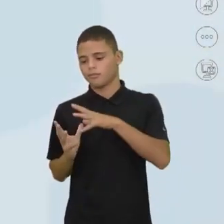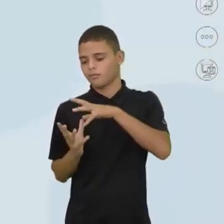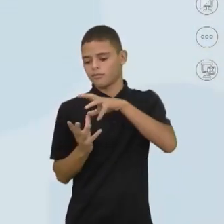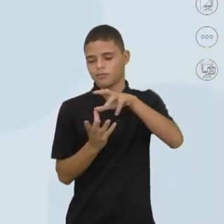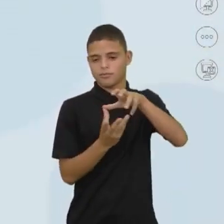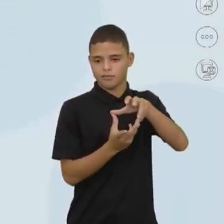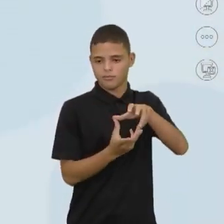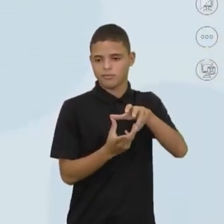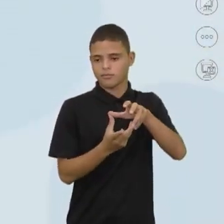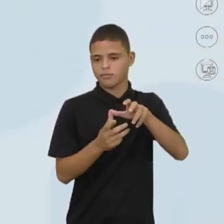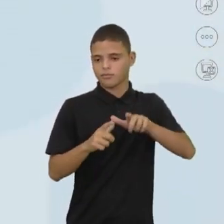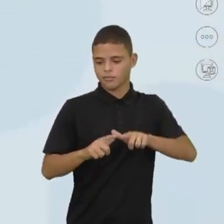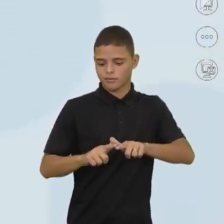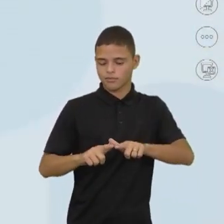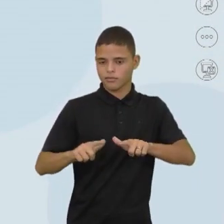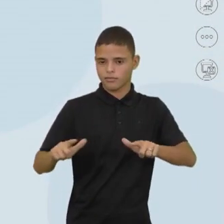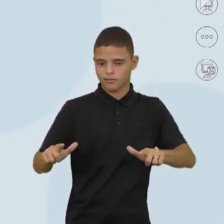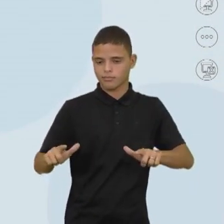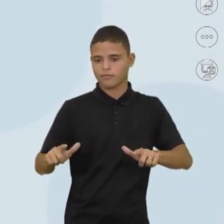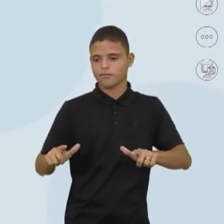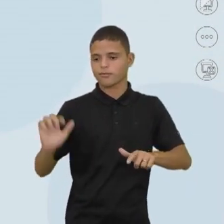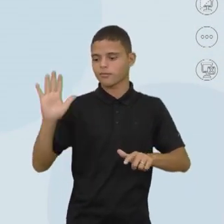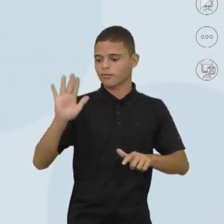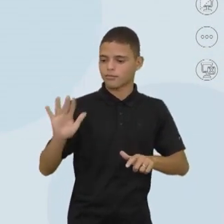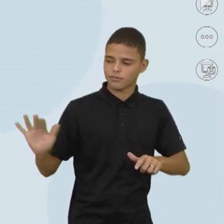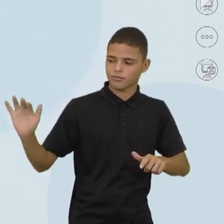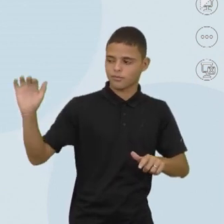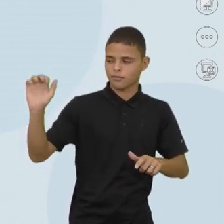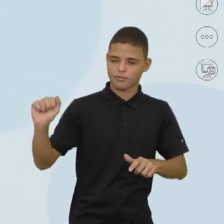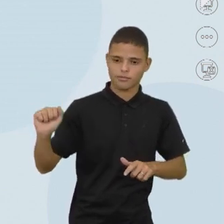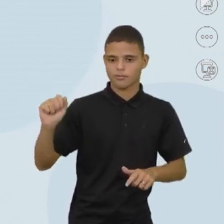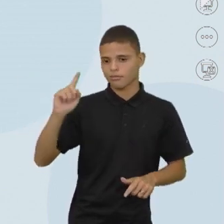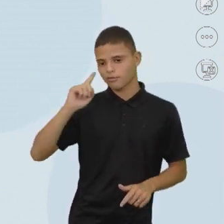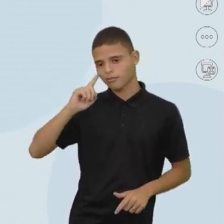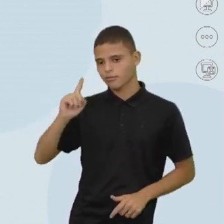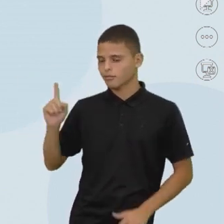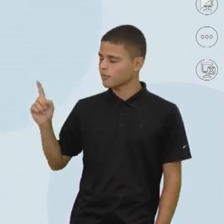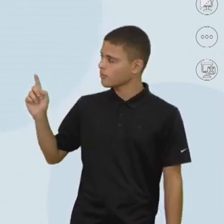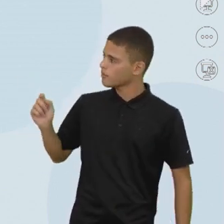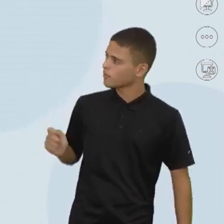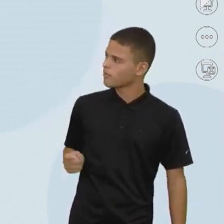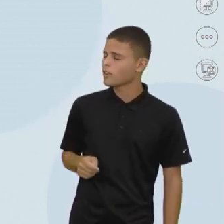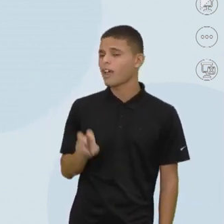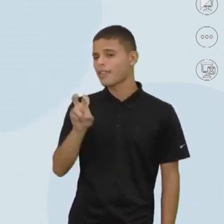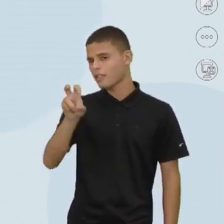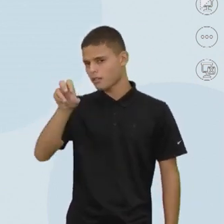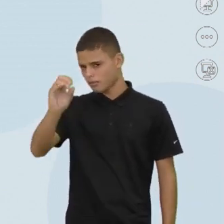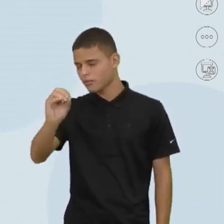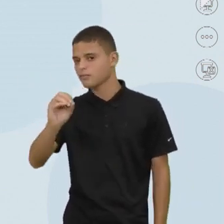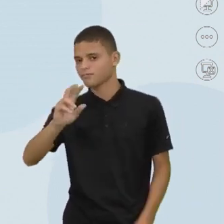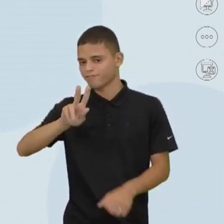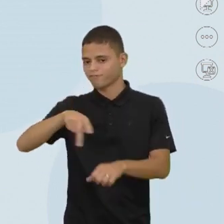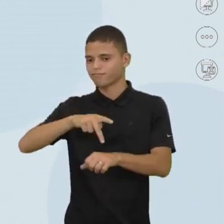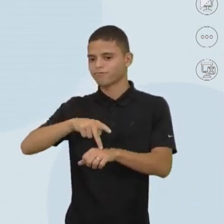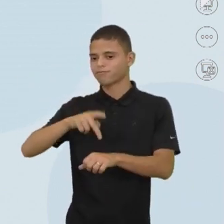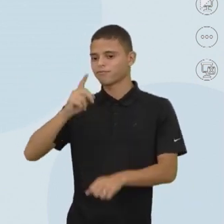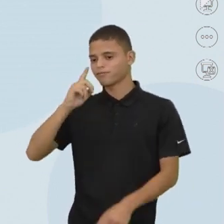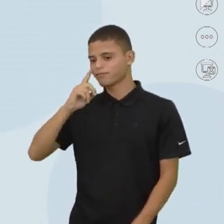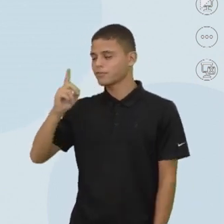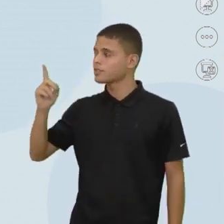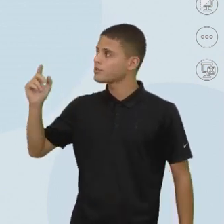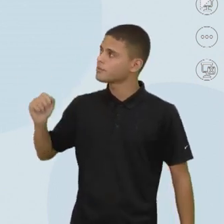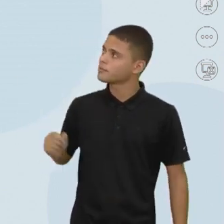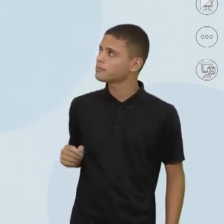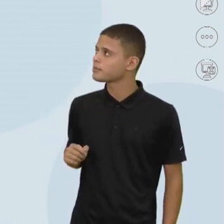do continente asiático, né? Lembrando aí que politicamente ele é dividido aí em 50 países. Então nós temos a